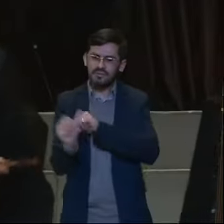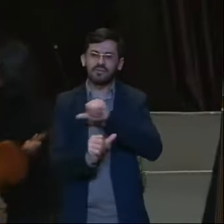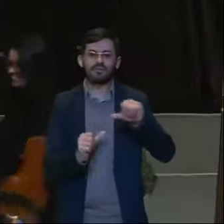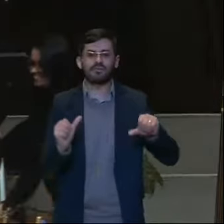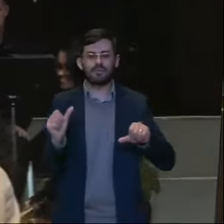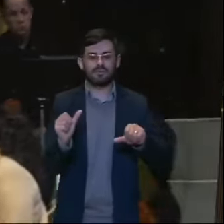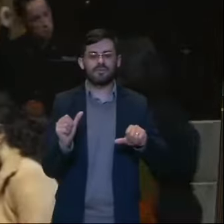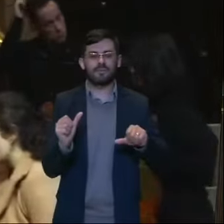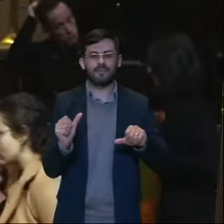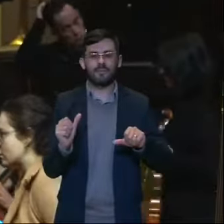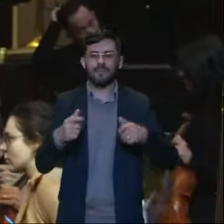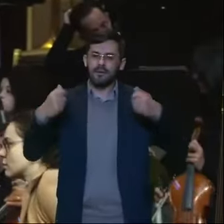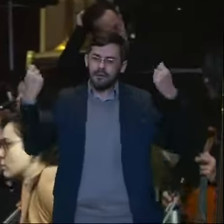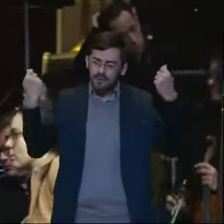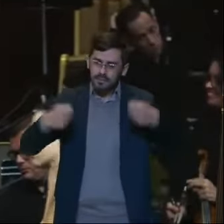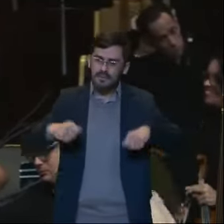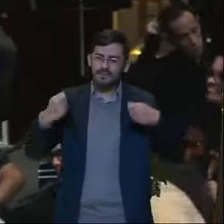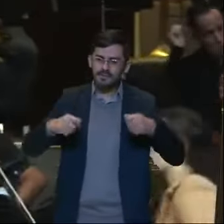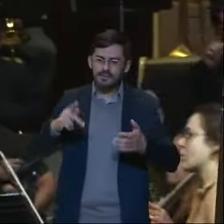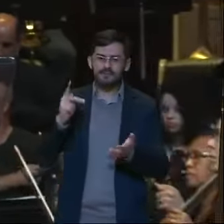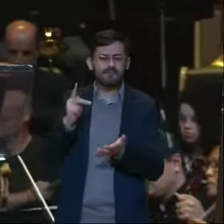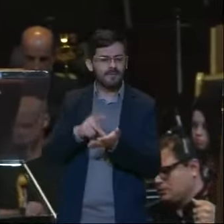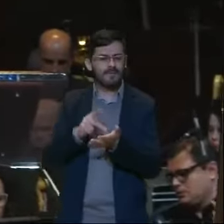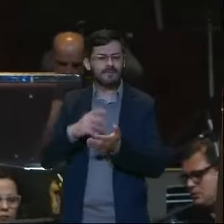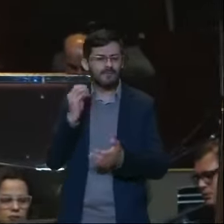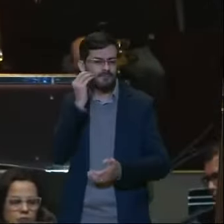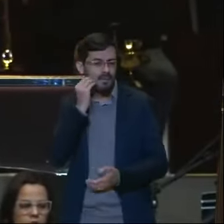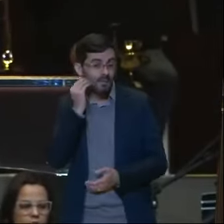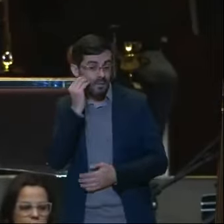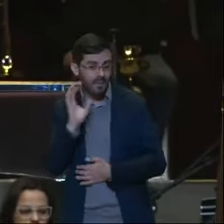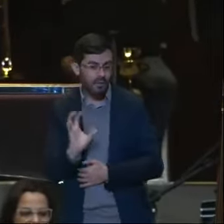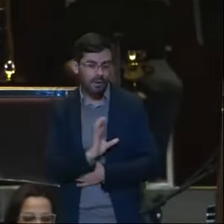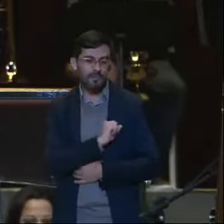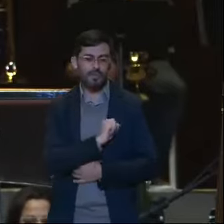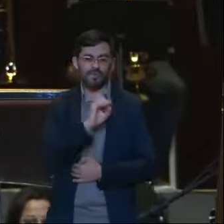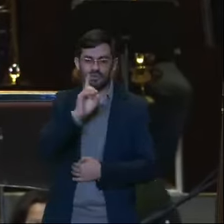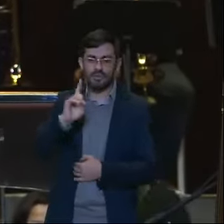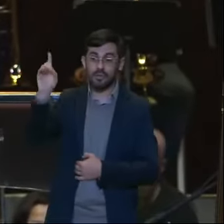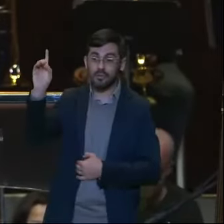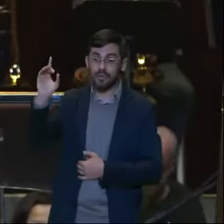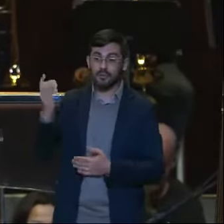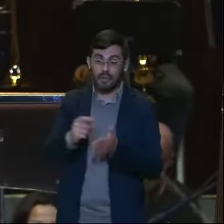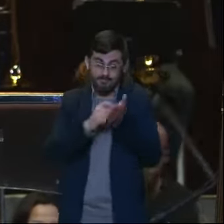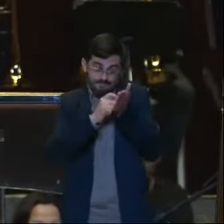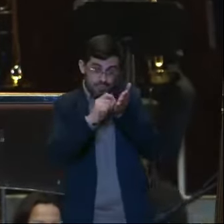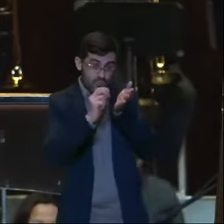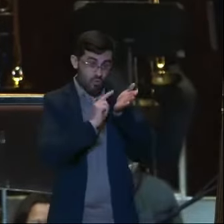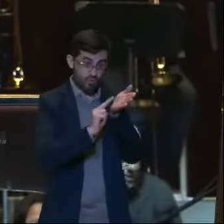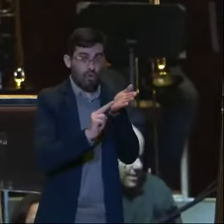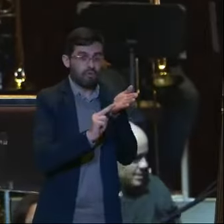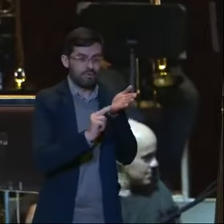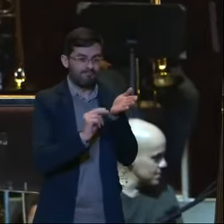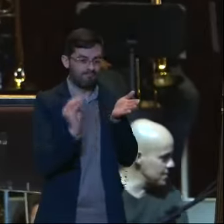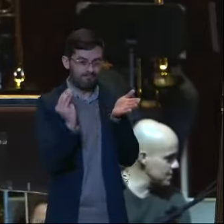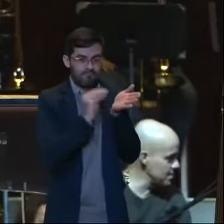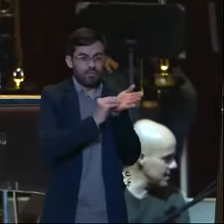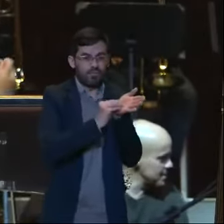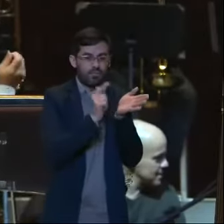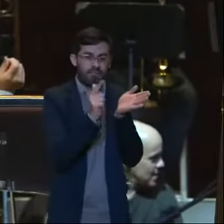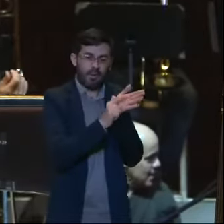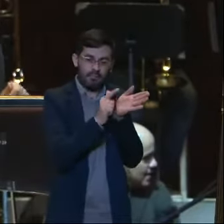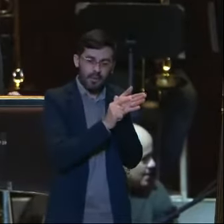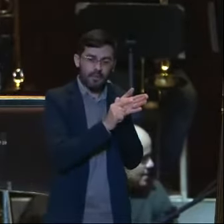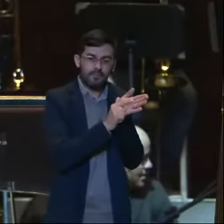palavra, que precisa ser alcançado pelo amor de Deus, eu queria pedir para que você já anote o nome dessa pessoa nesse papel. Você